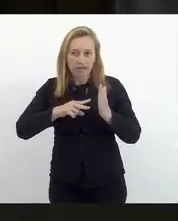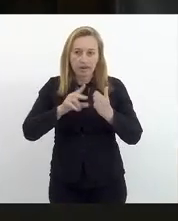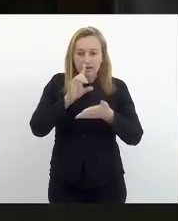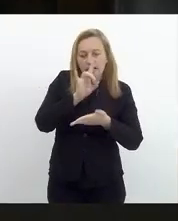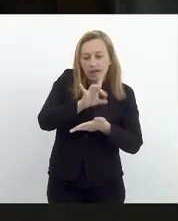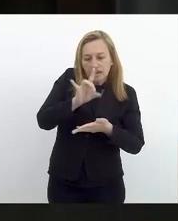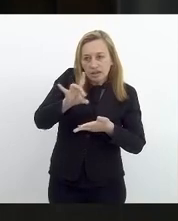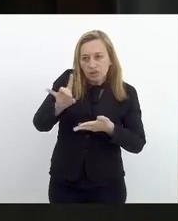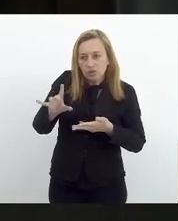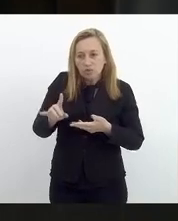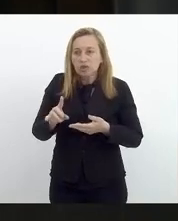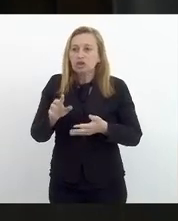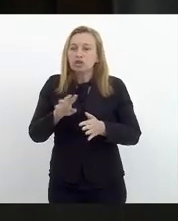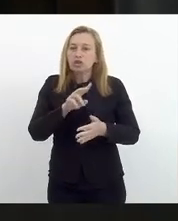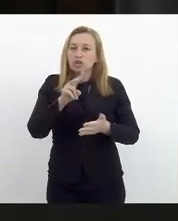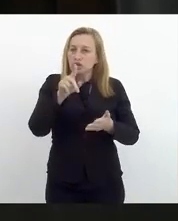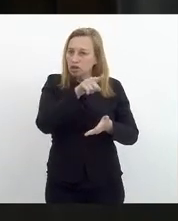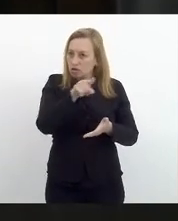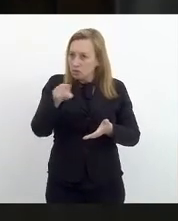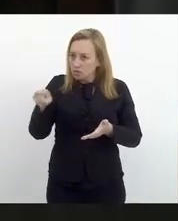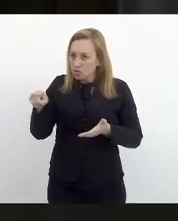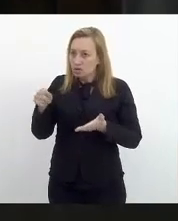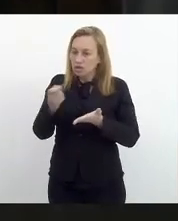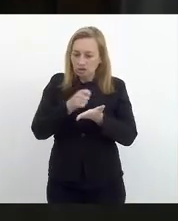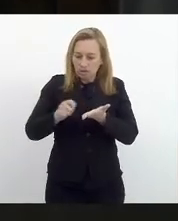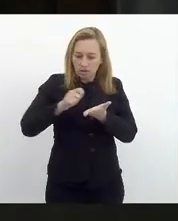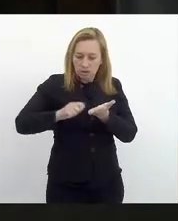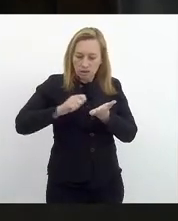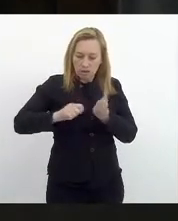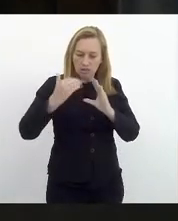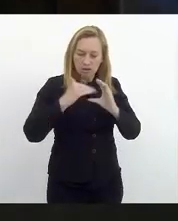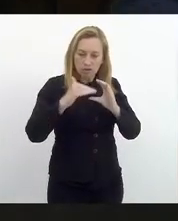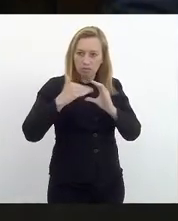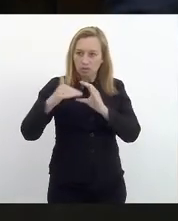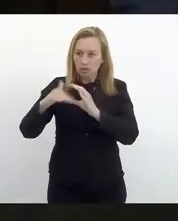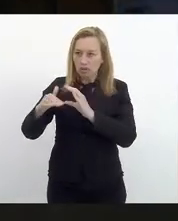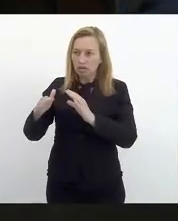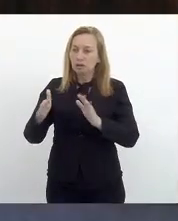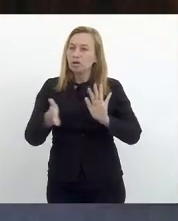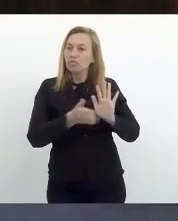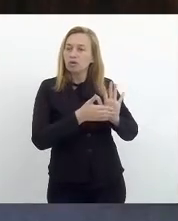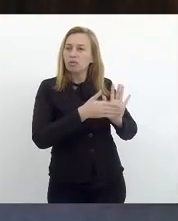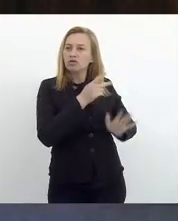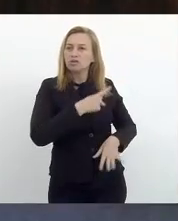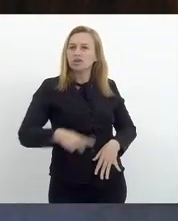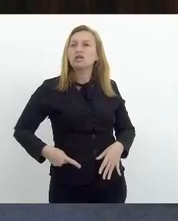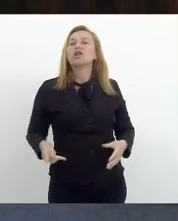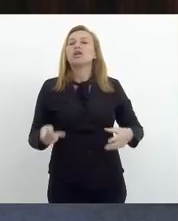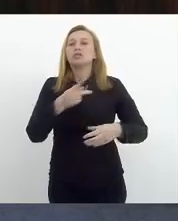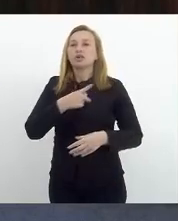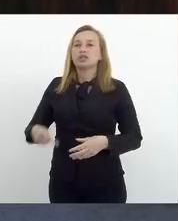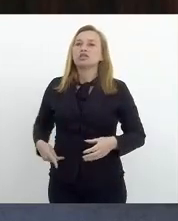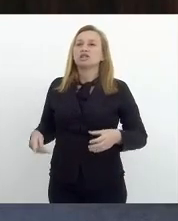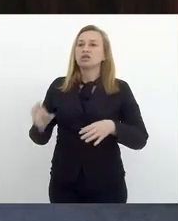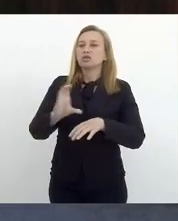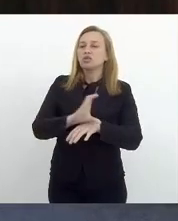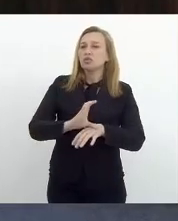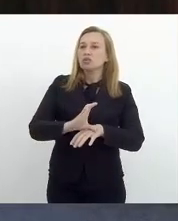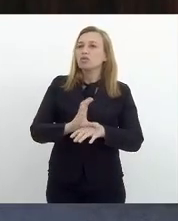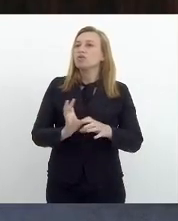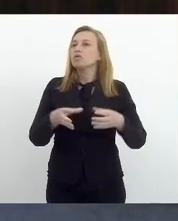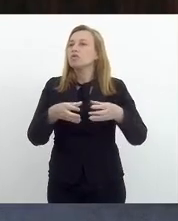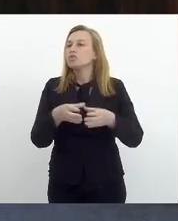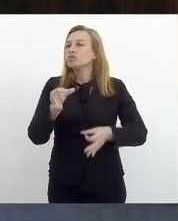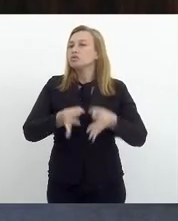e os senhores vão anotando e fazemos encaminhamento que foi por isso o presidente como presidente da Comissão de comissão de Justiça elege três